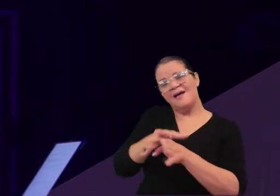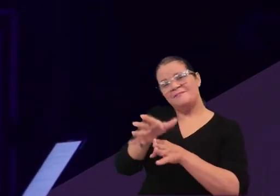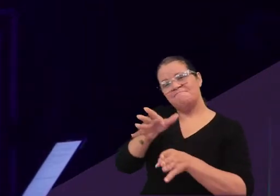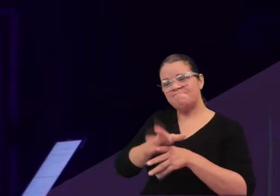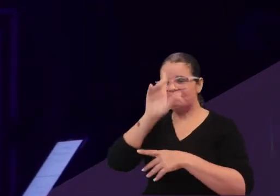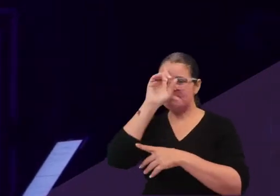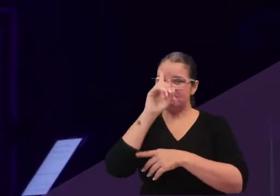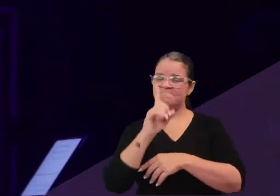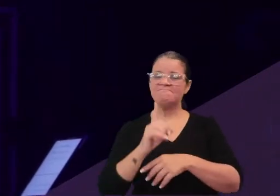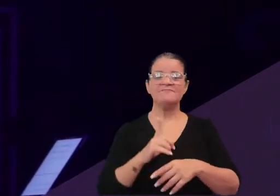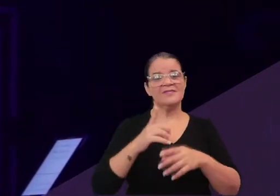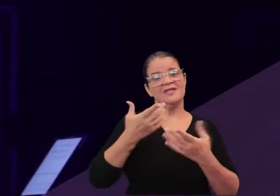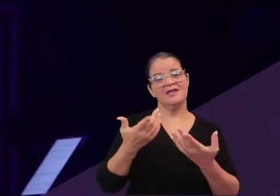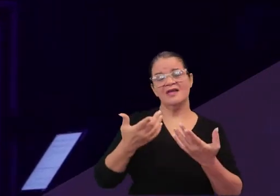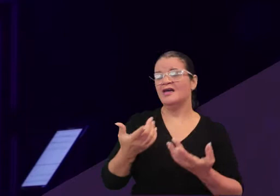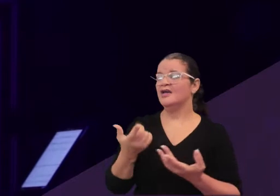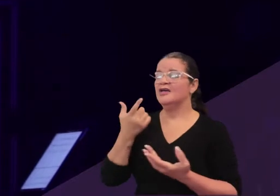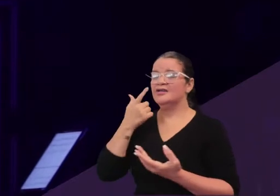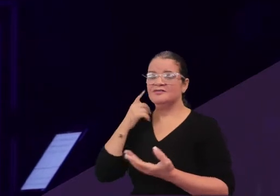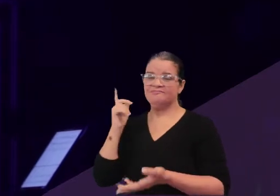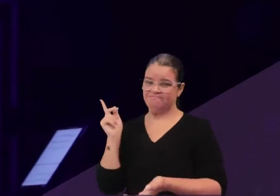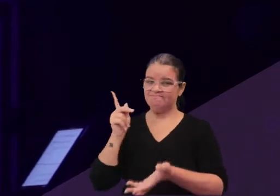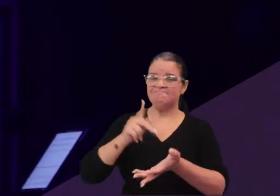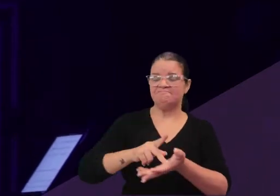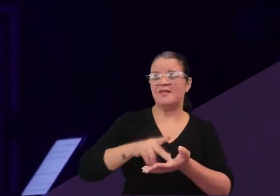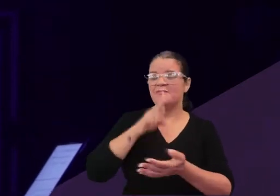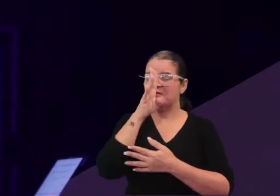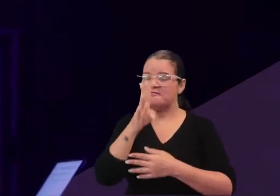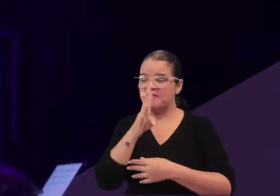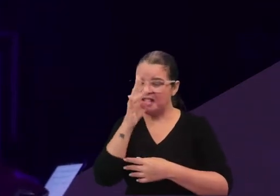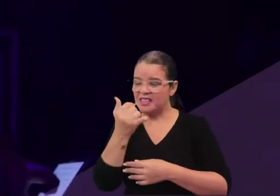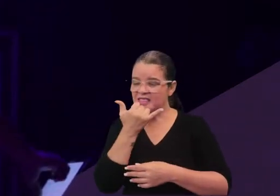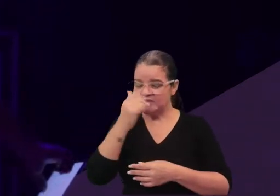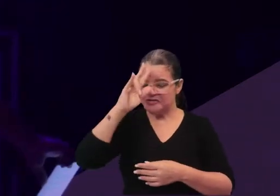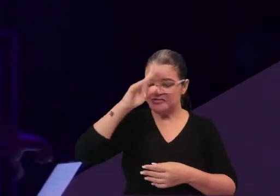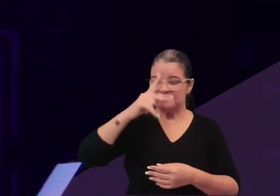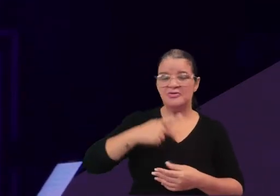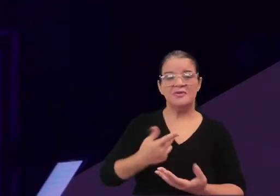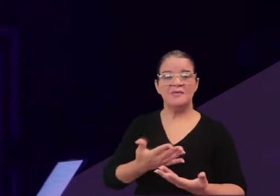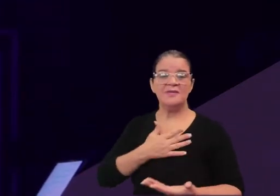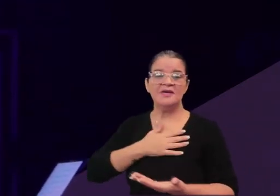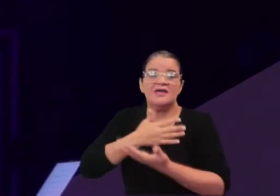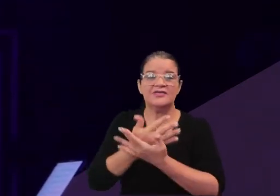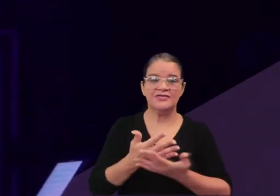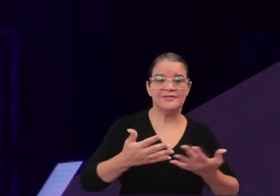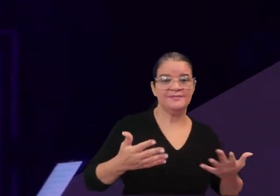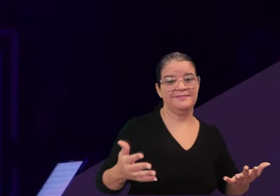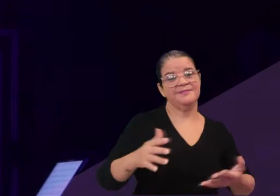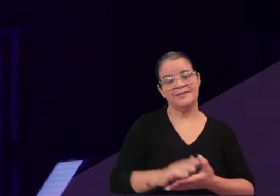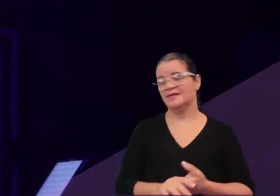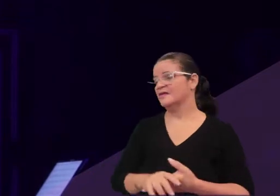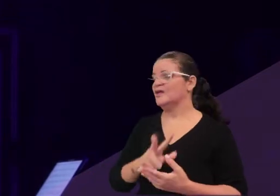Só por me acomodar, por inventar desculpas pra